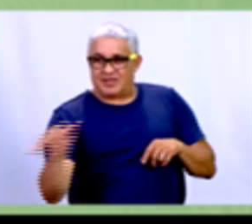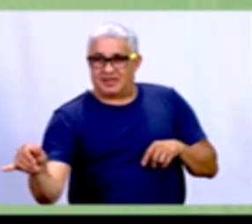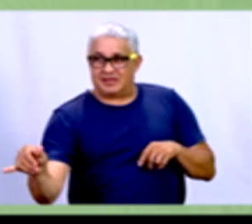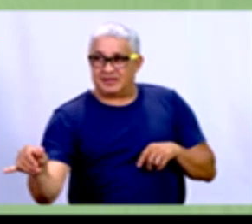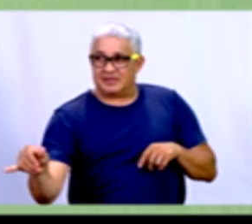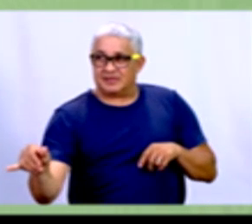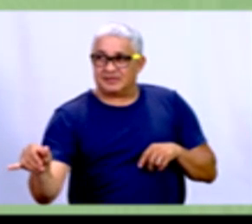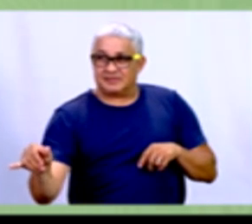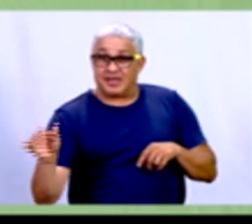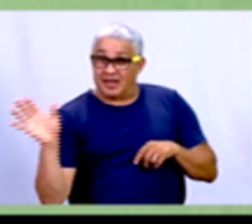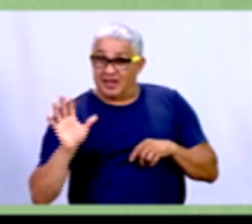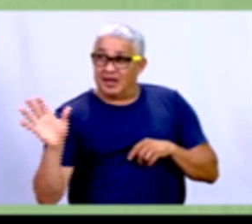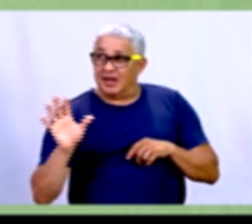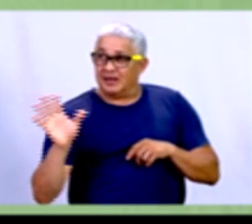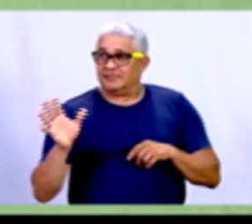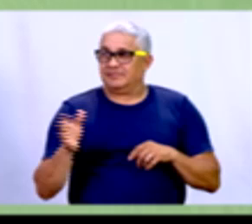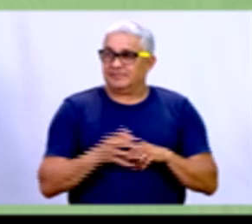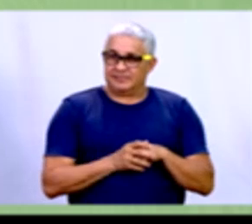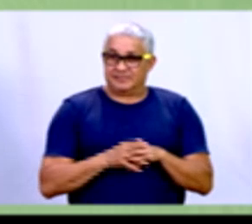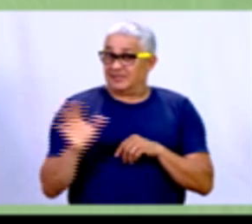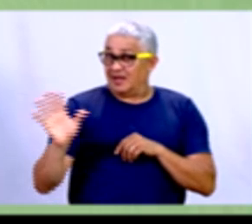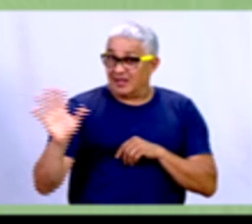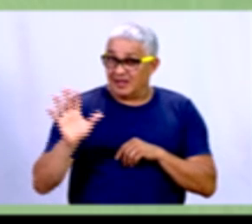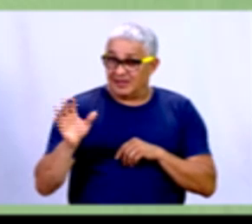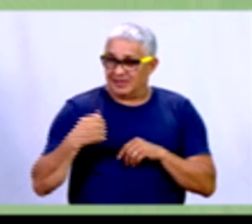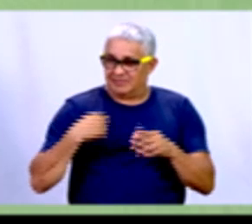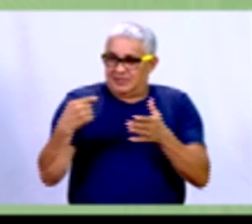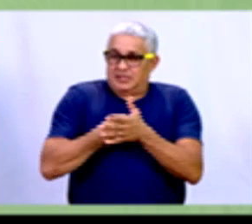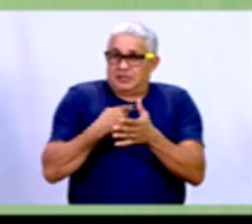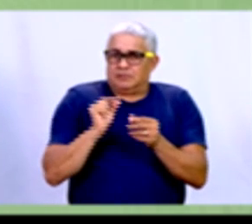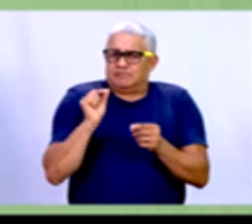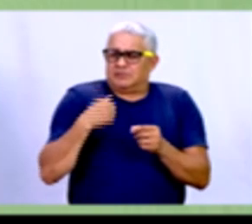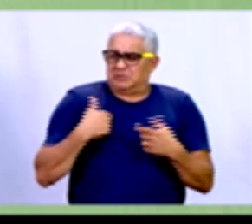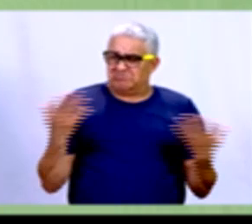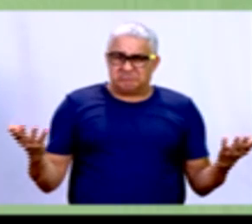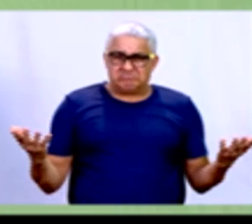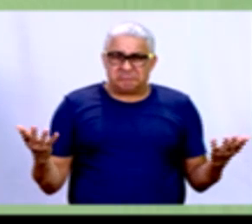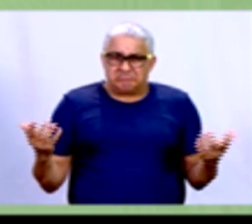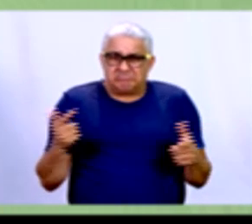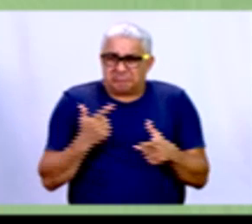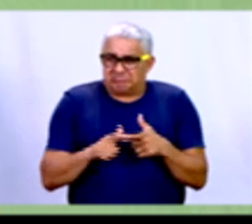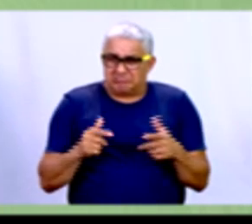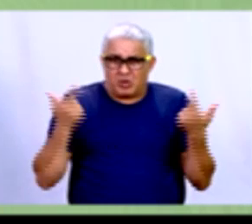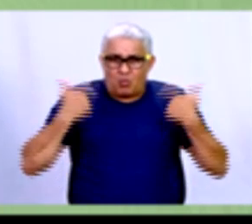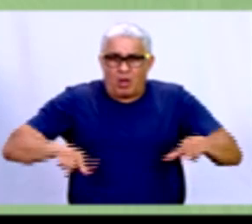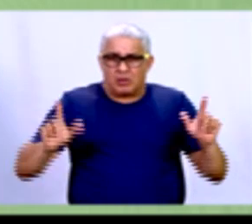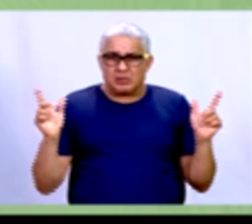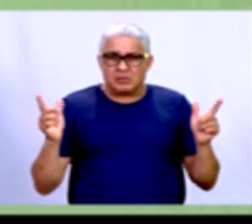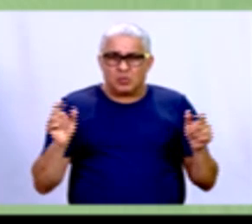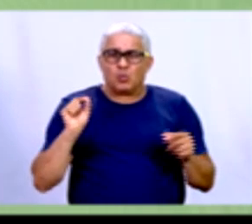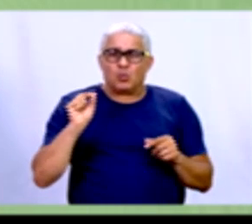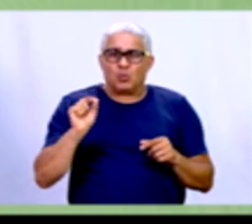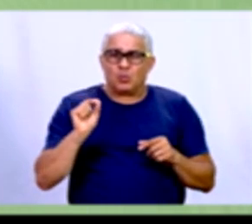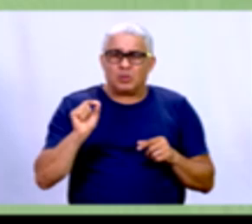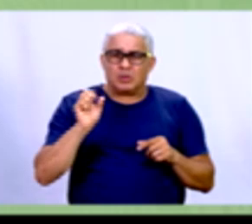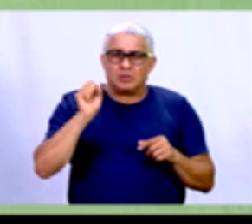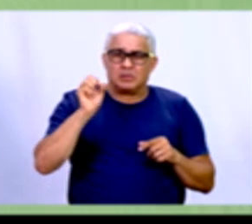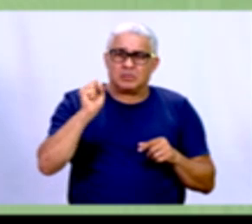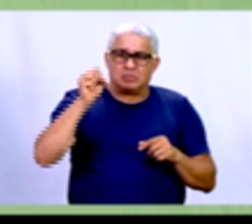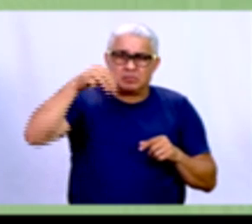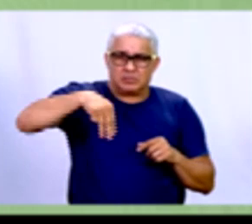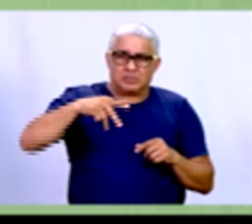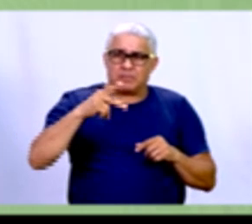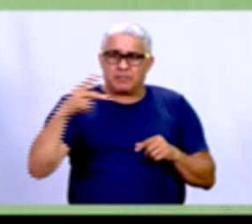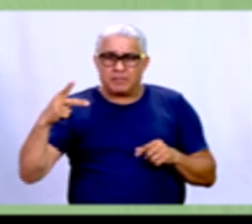hello, né? Então você fica se perguntando o que eu tenho a ver com isso, quem é o servidor de SMTP, porque